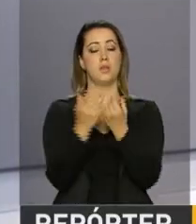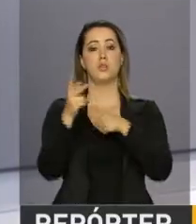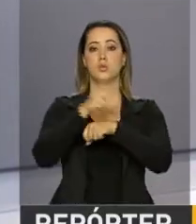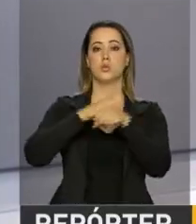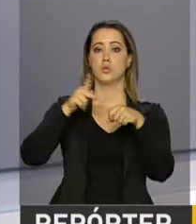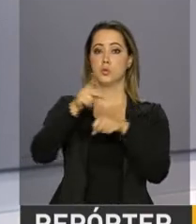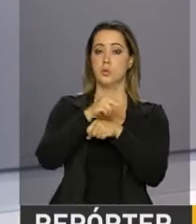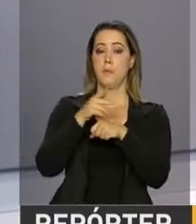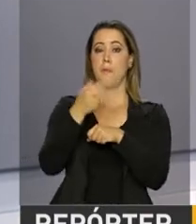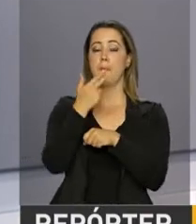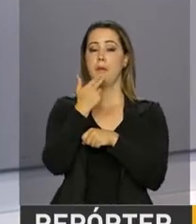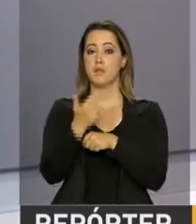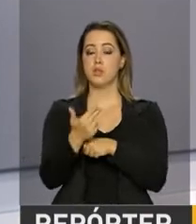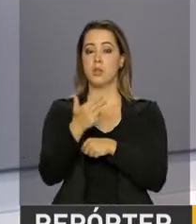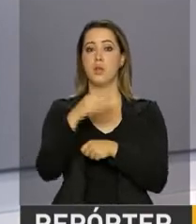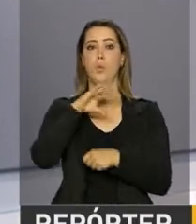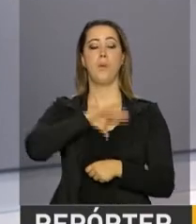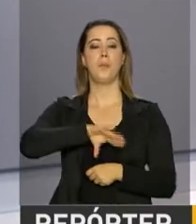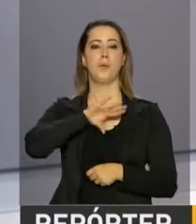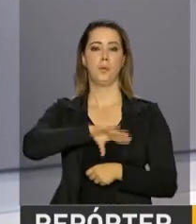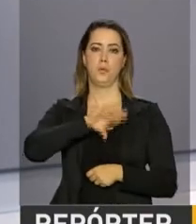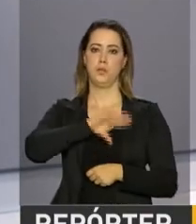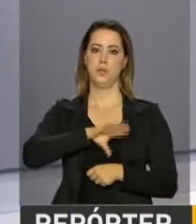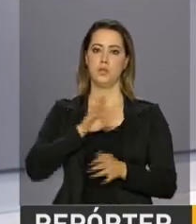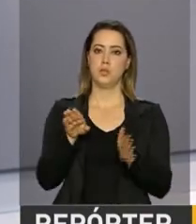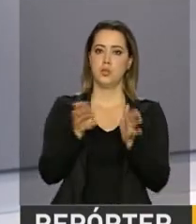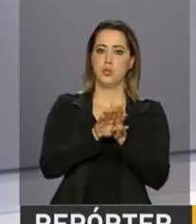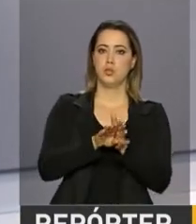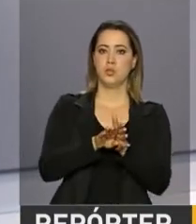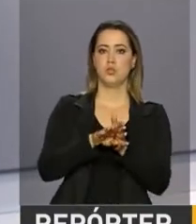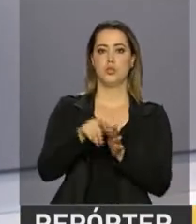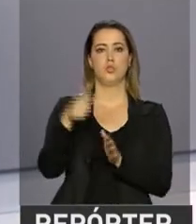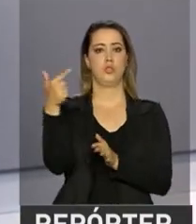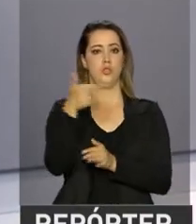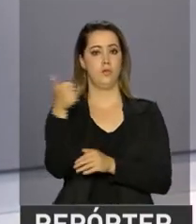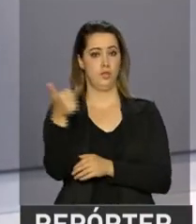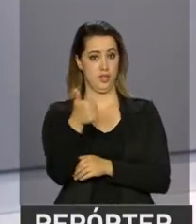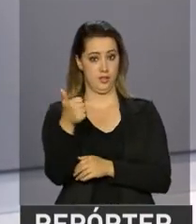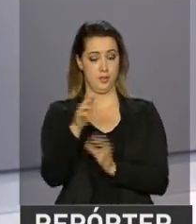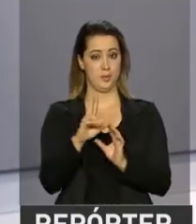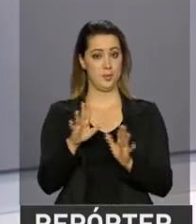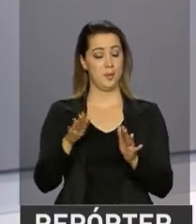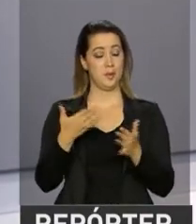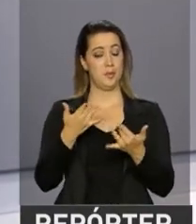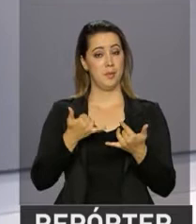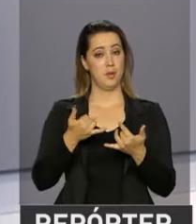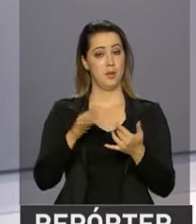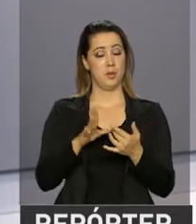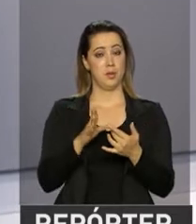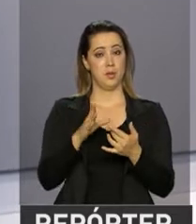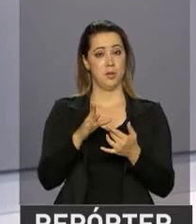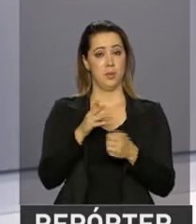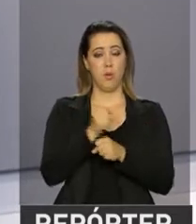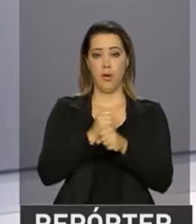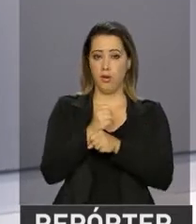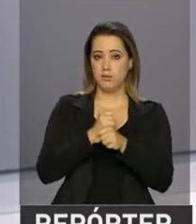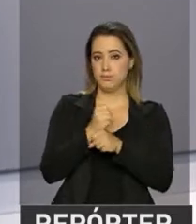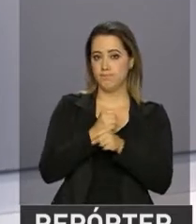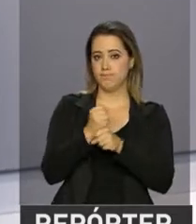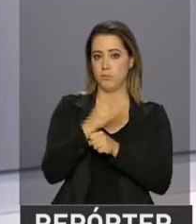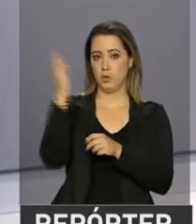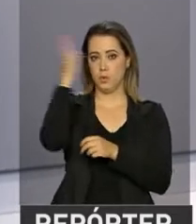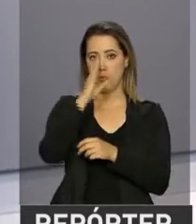países de língua portuguesa cplp chegou ao 21º aniversário o brasil ocupa a presidência de turno do grupo